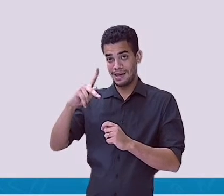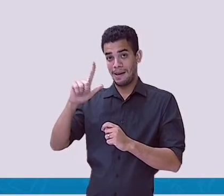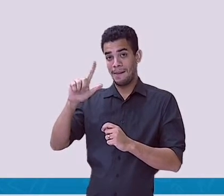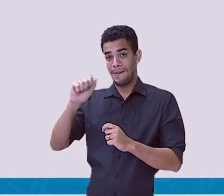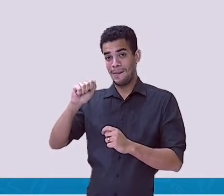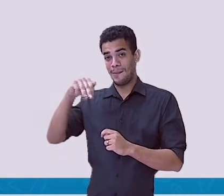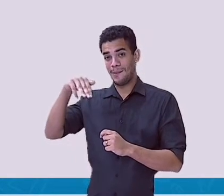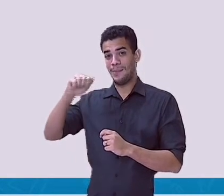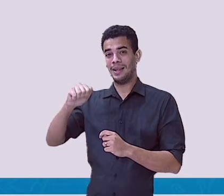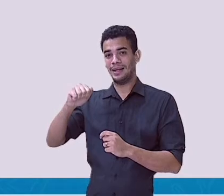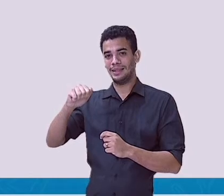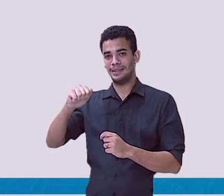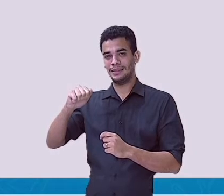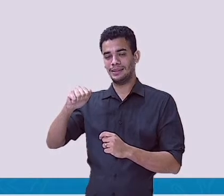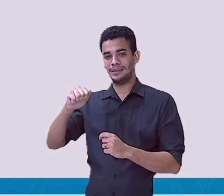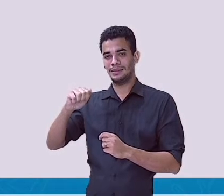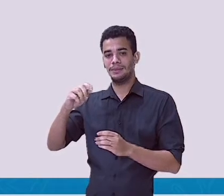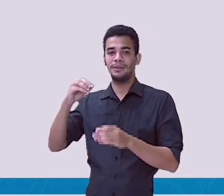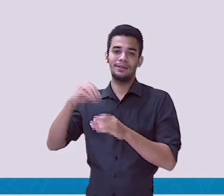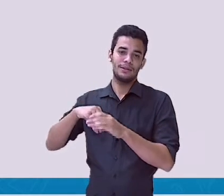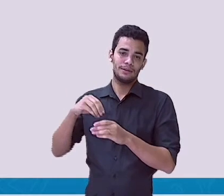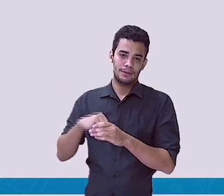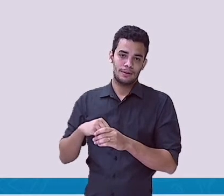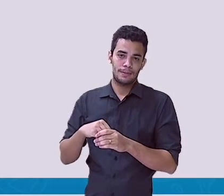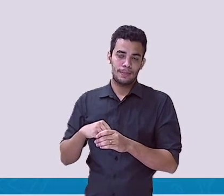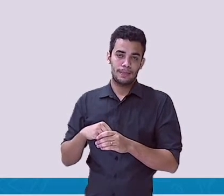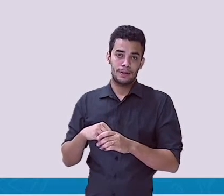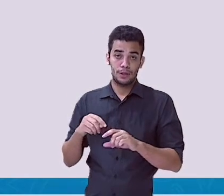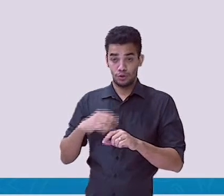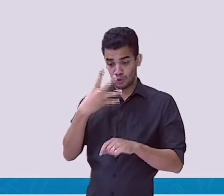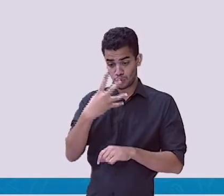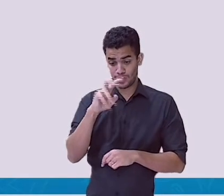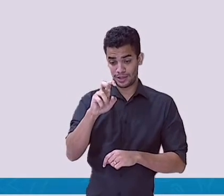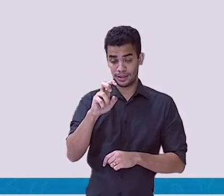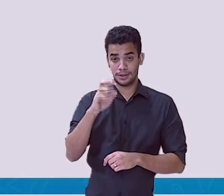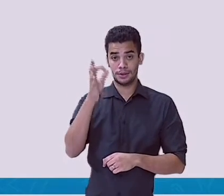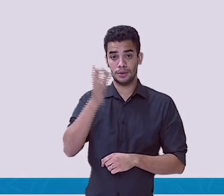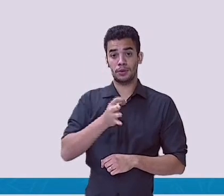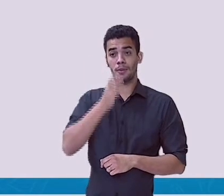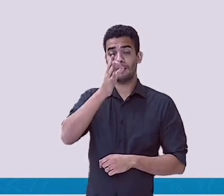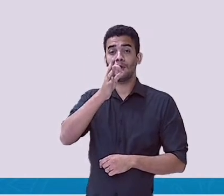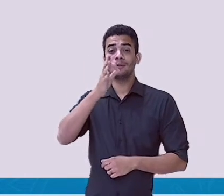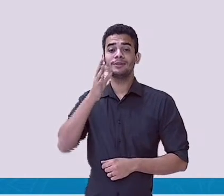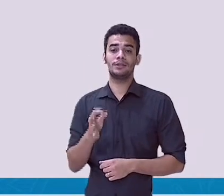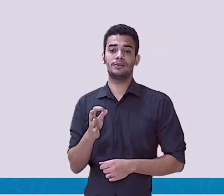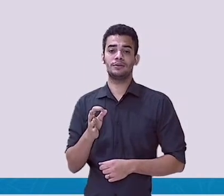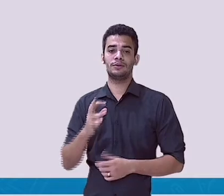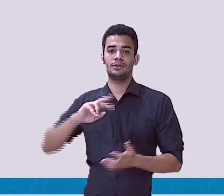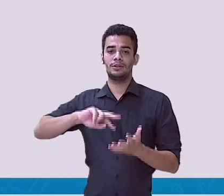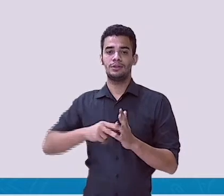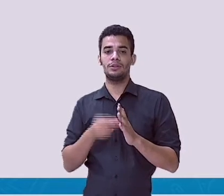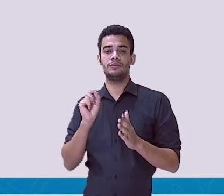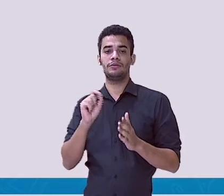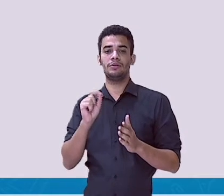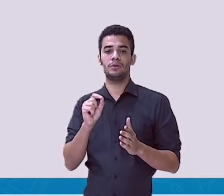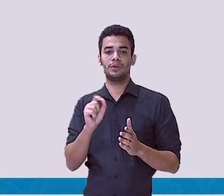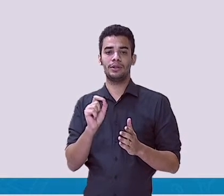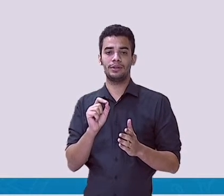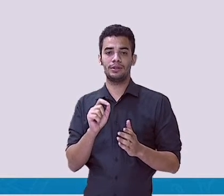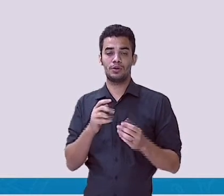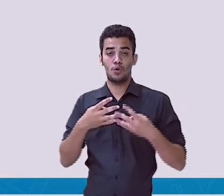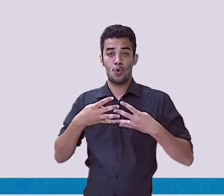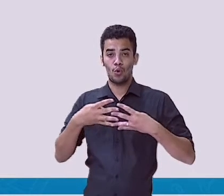45% são volume sanguíneo. Professora, ficou faltando alguma coisa? Não. E aí, como que é